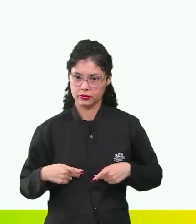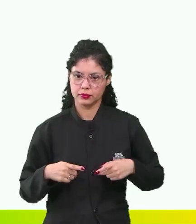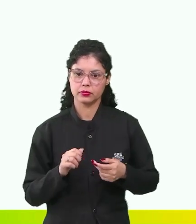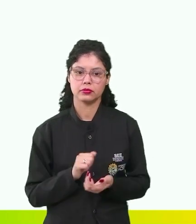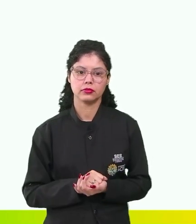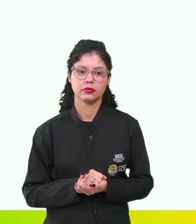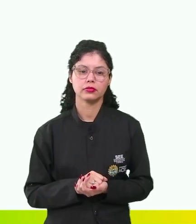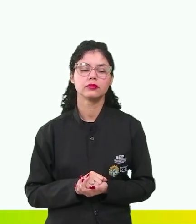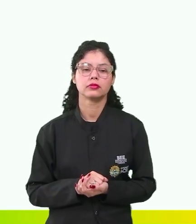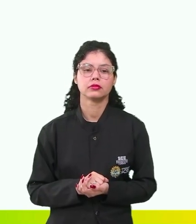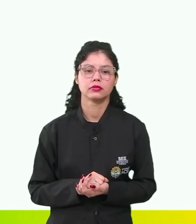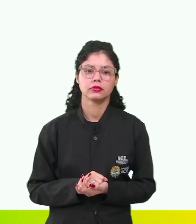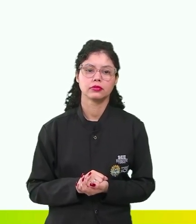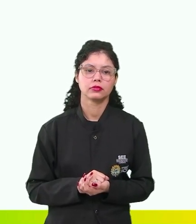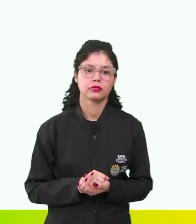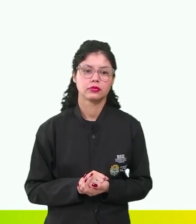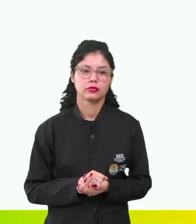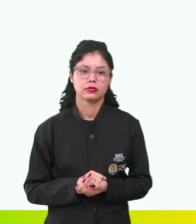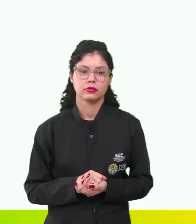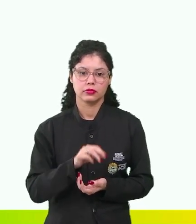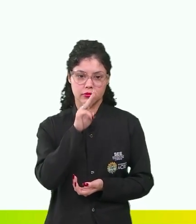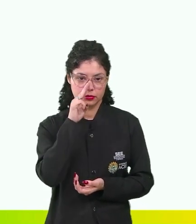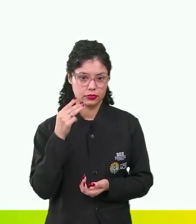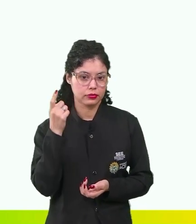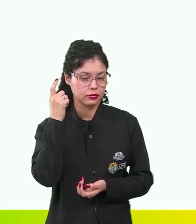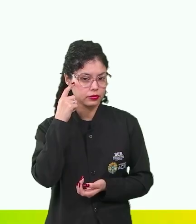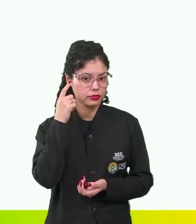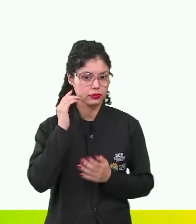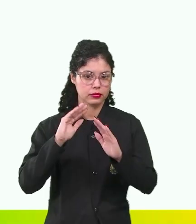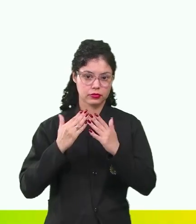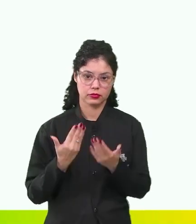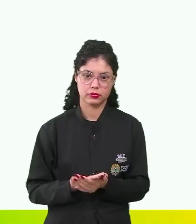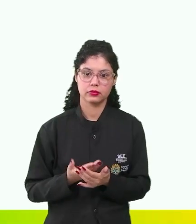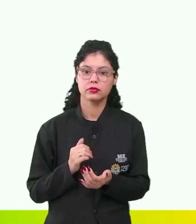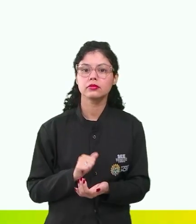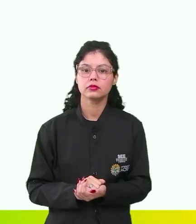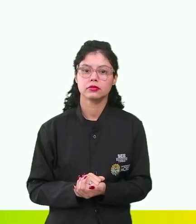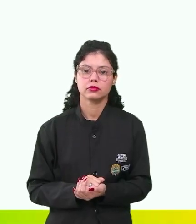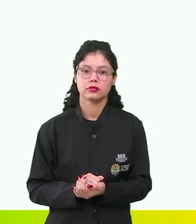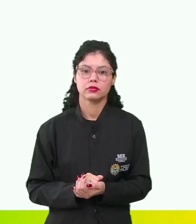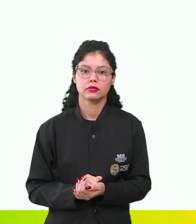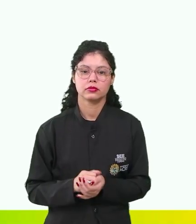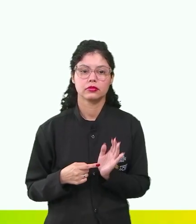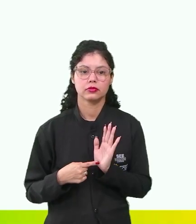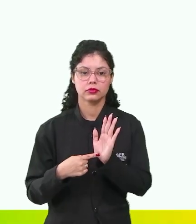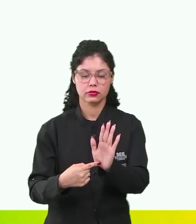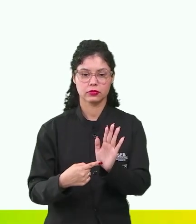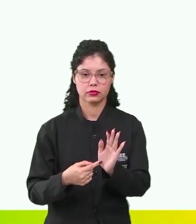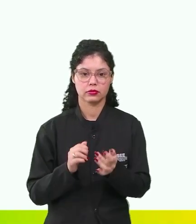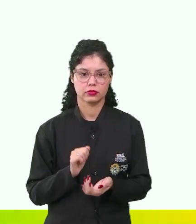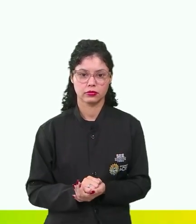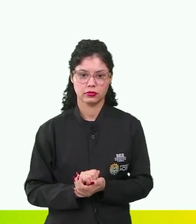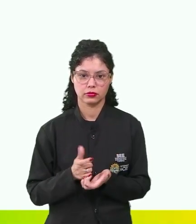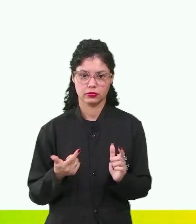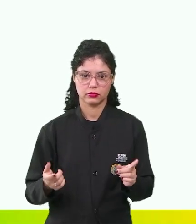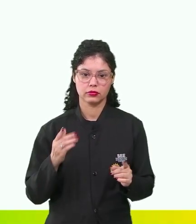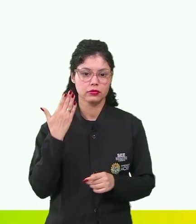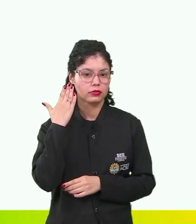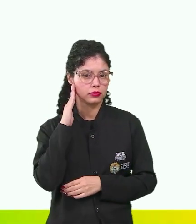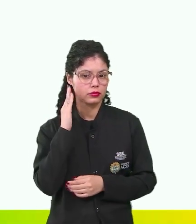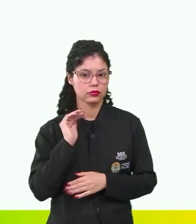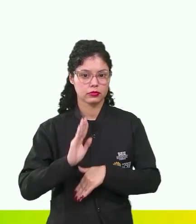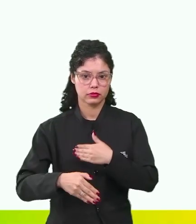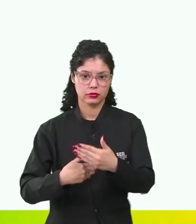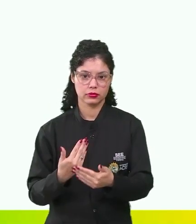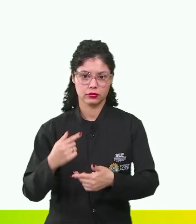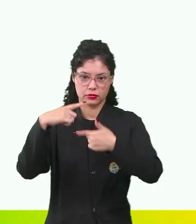do ser humano. Karl Marx e os pensadores da escola de Frankfurt nos deram imensa contribuição